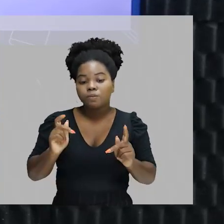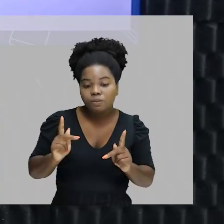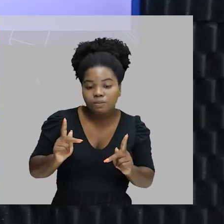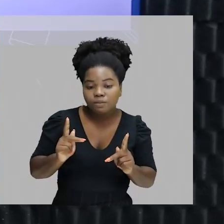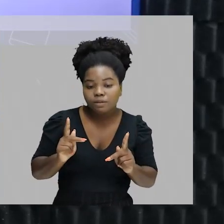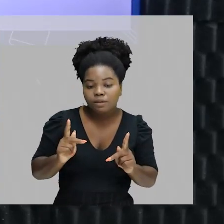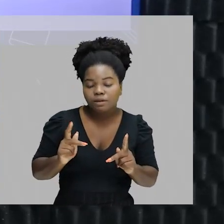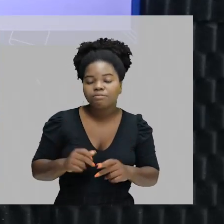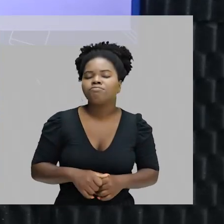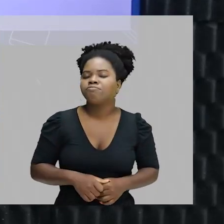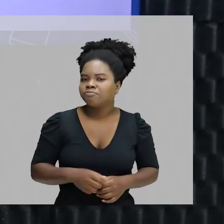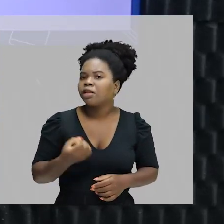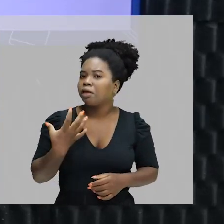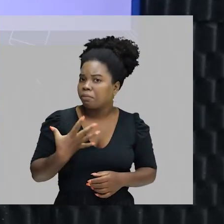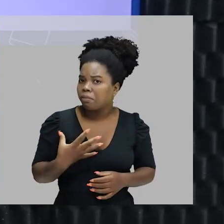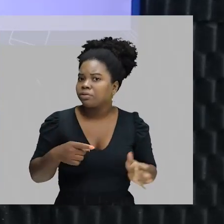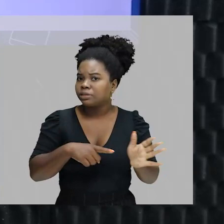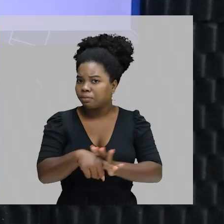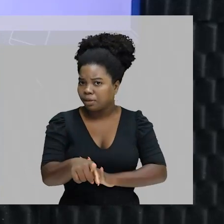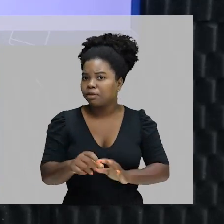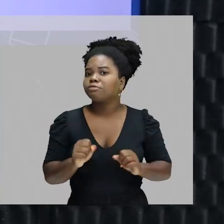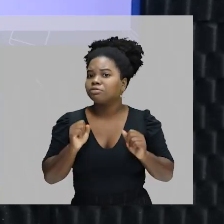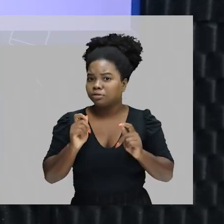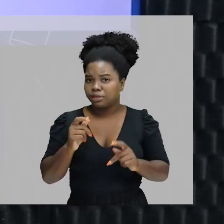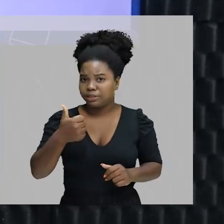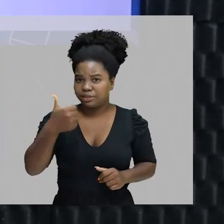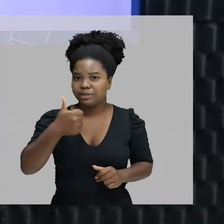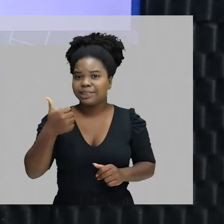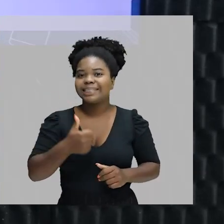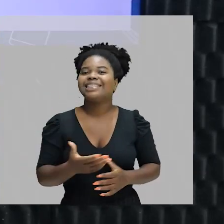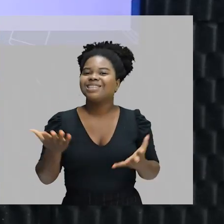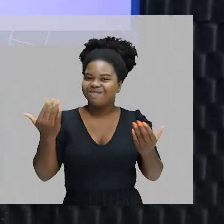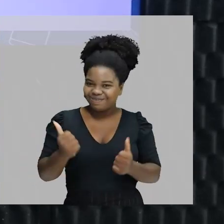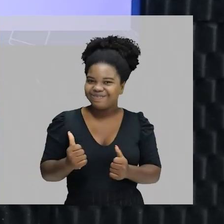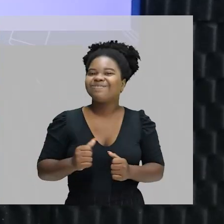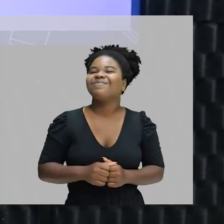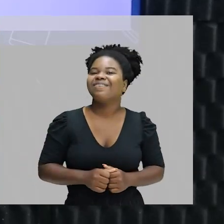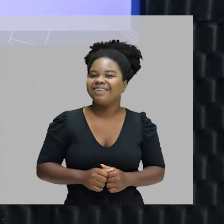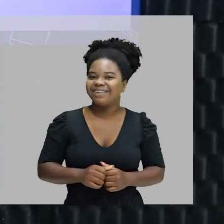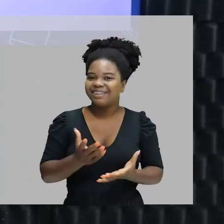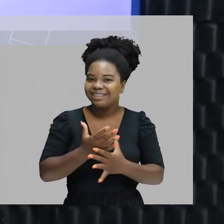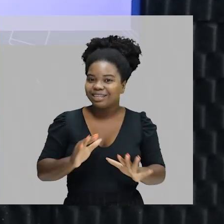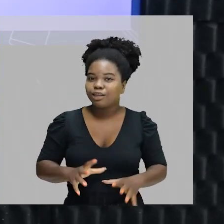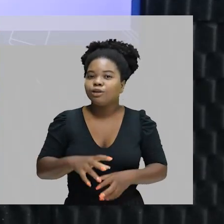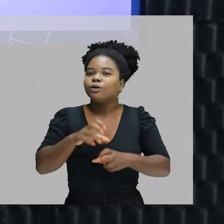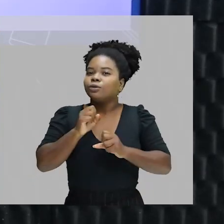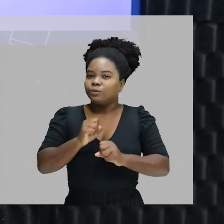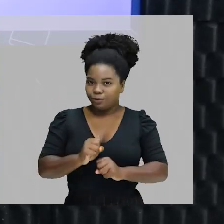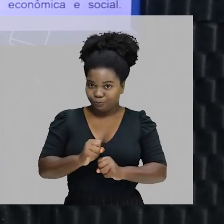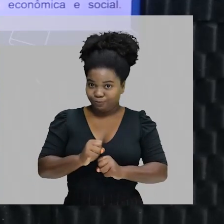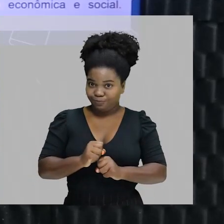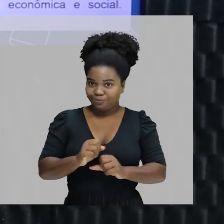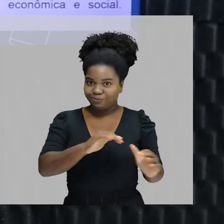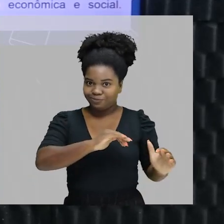Belezinha? Olha quanta coisa bacana só nessa primeira questão, né? Então, bora evoluir que tem mais coisa. Ó,